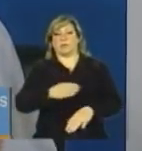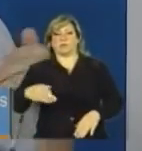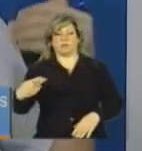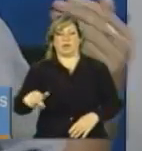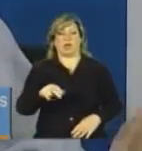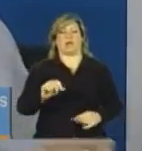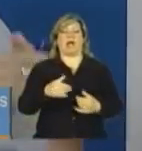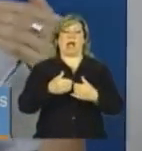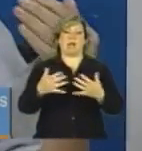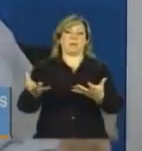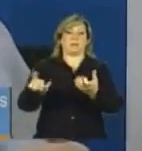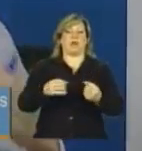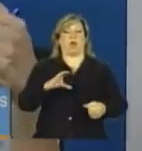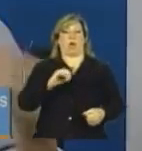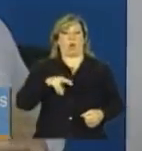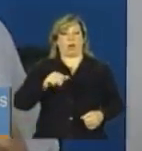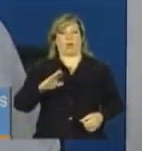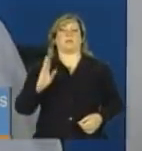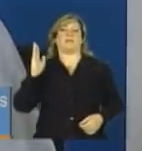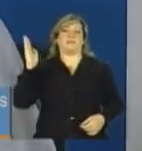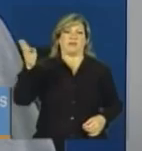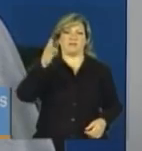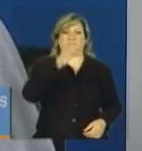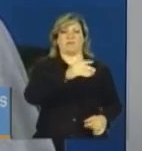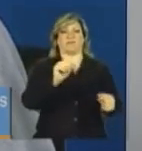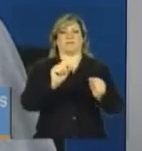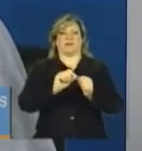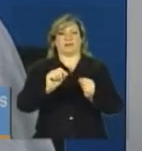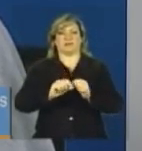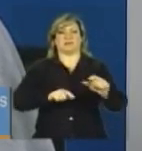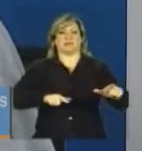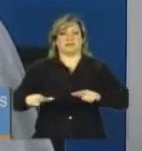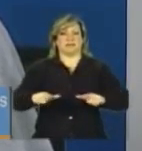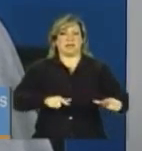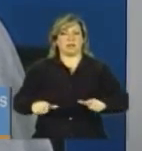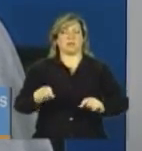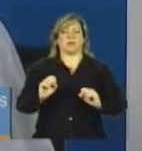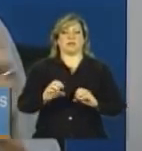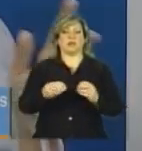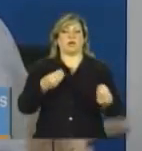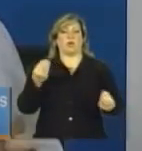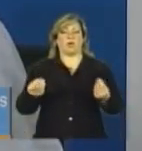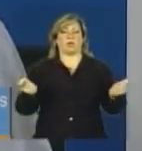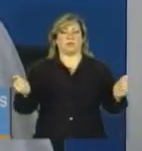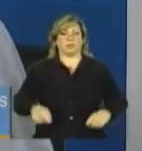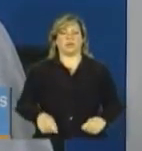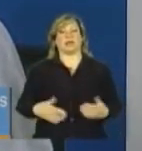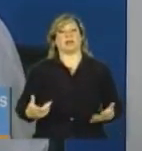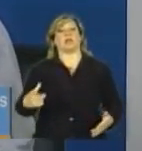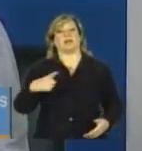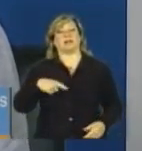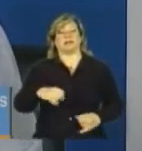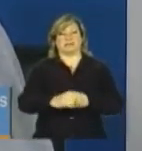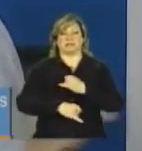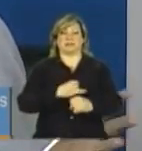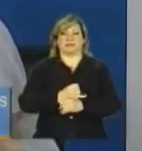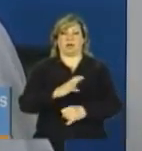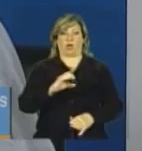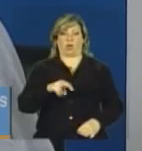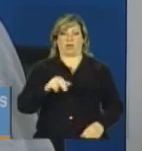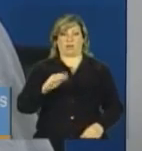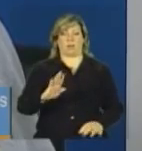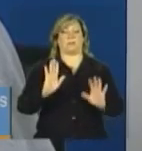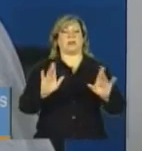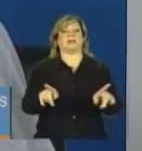aberto para receber, né? A CONAB vai a campo fazer esse trabalho de orientação, de capacitação. Então, tem o site da CONAB. E nós